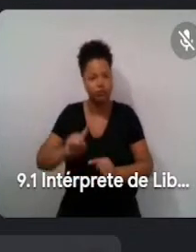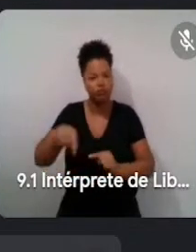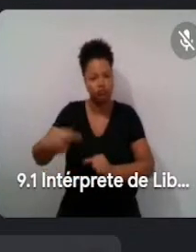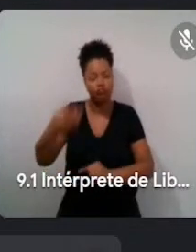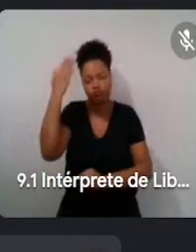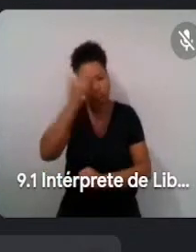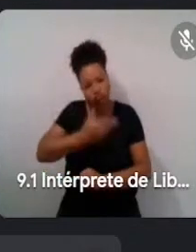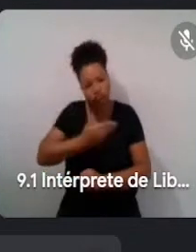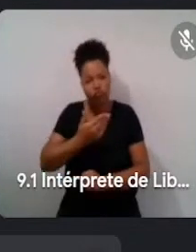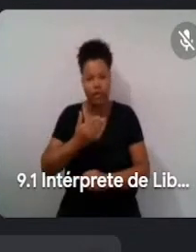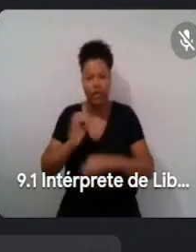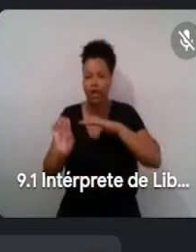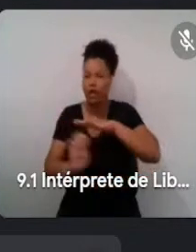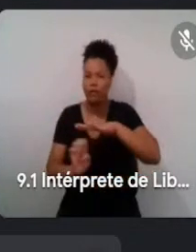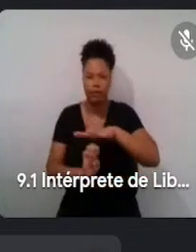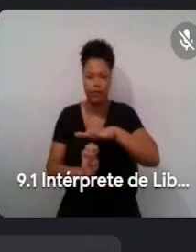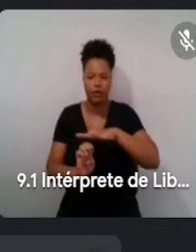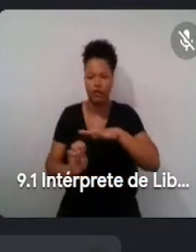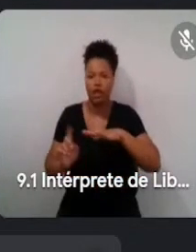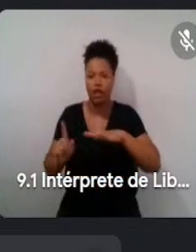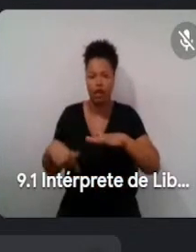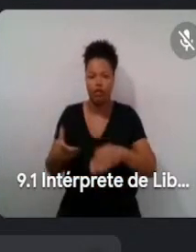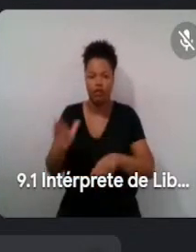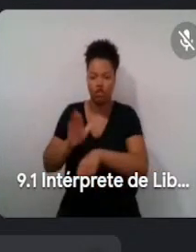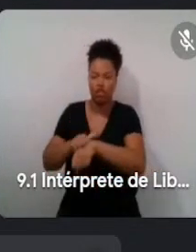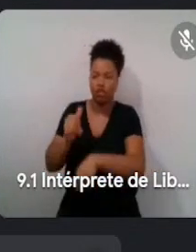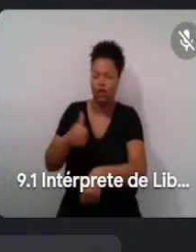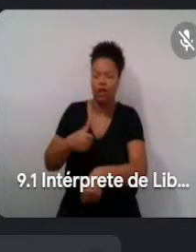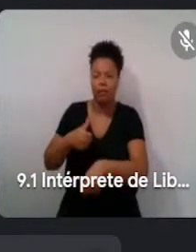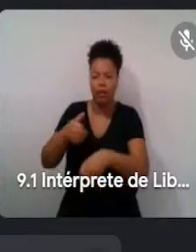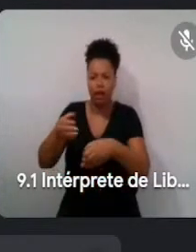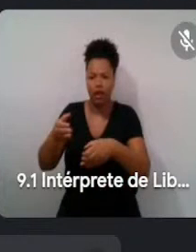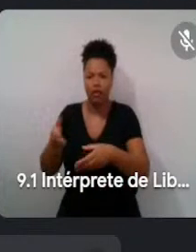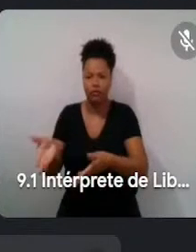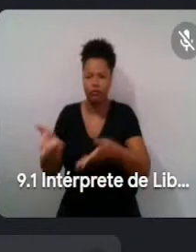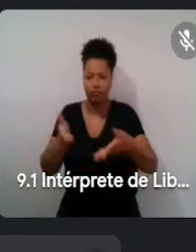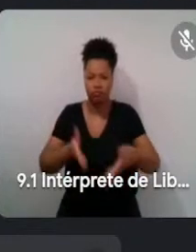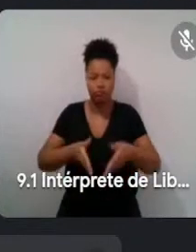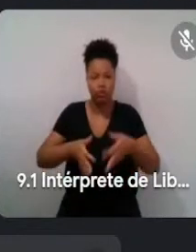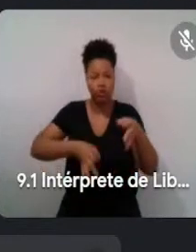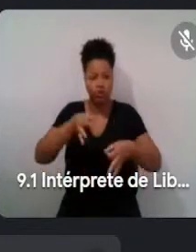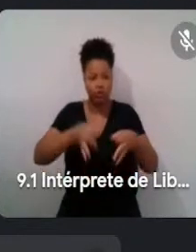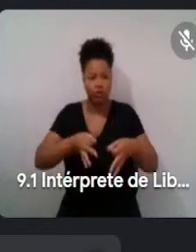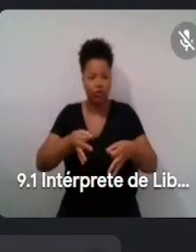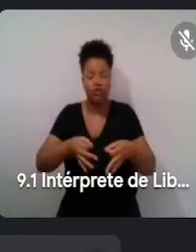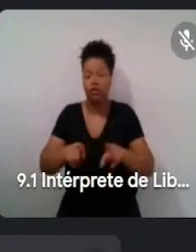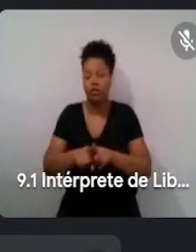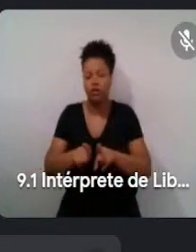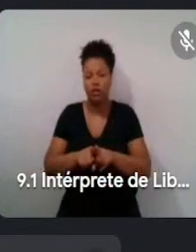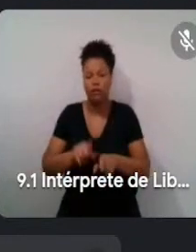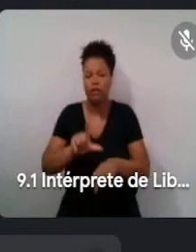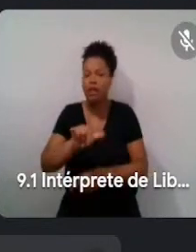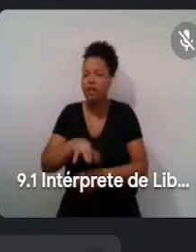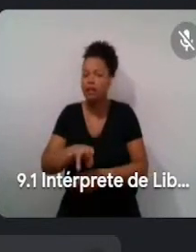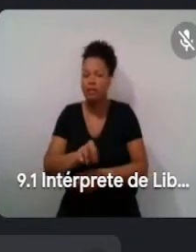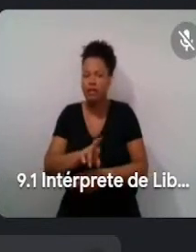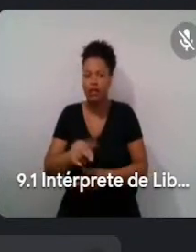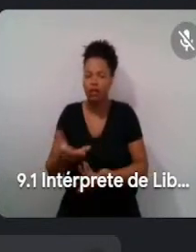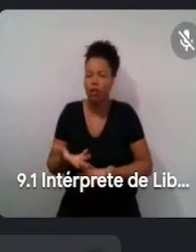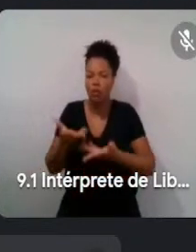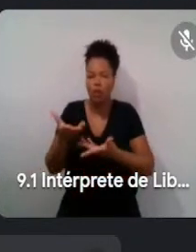devidamente que as empresas não foram regularmente intimadas, não foram devidamente citadas da decisão liminar, e em razão disso é que